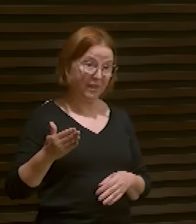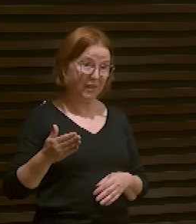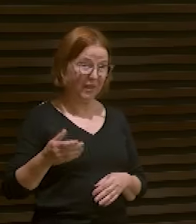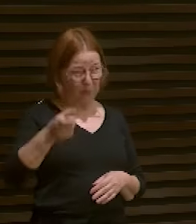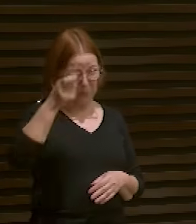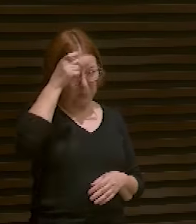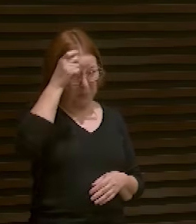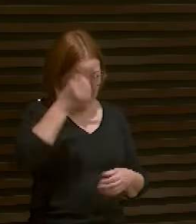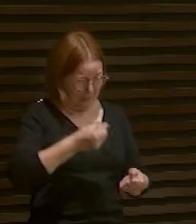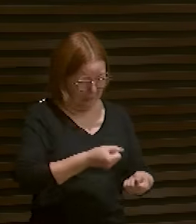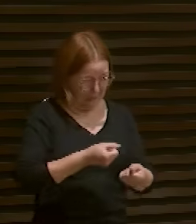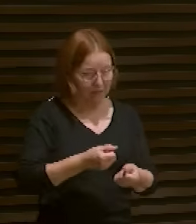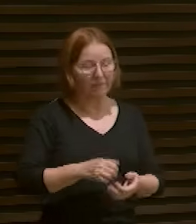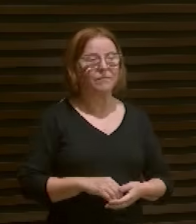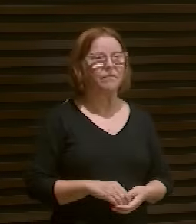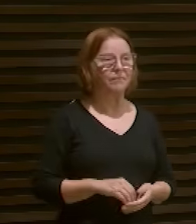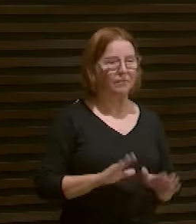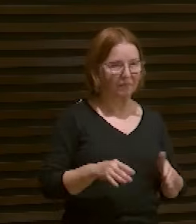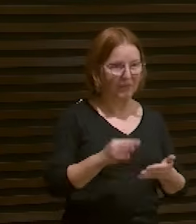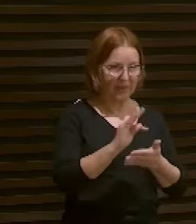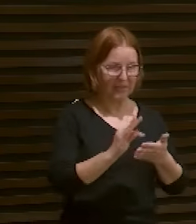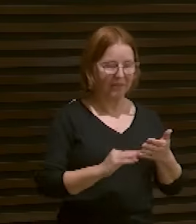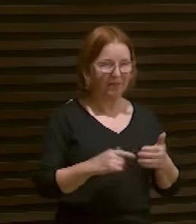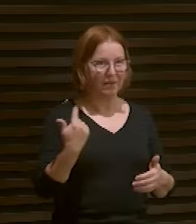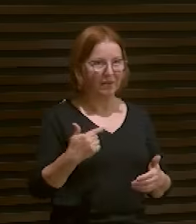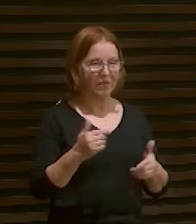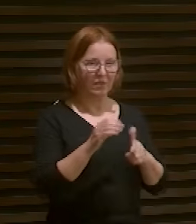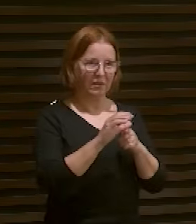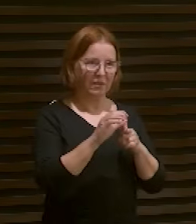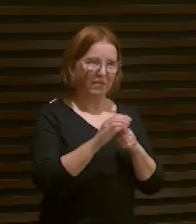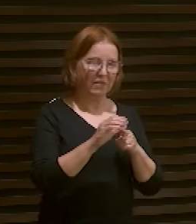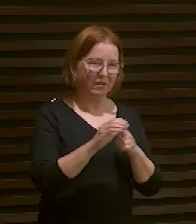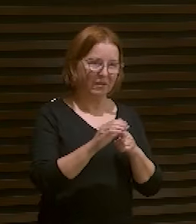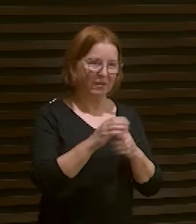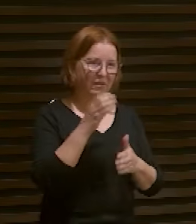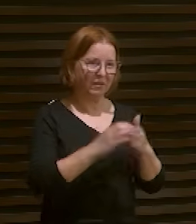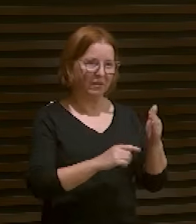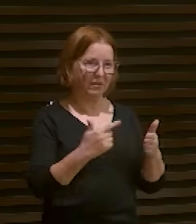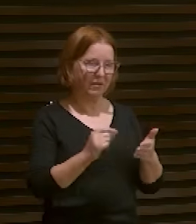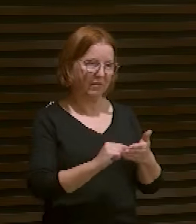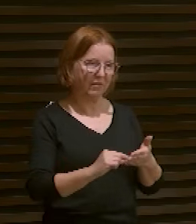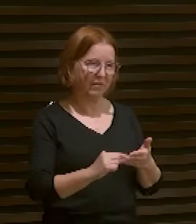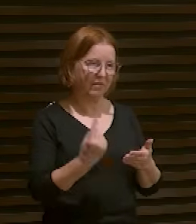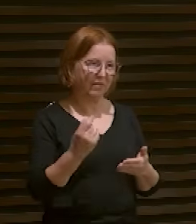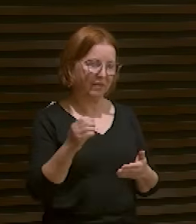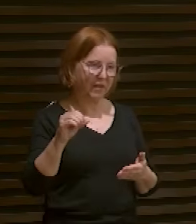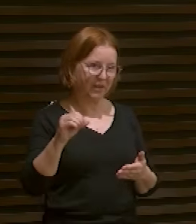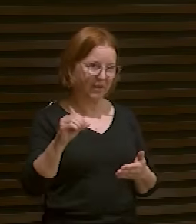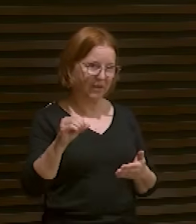entrar. Vamos pegar esses textos de 2 Coríntios, capítulo 2, versículo 10 e 11.